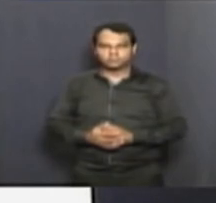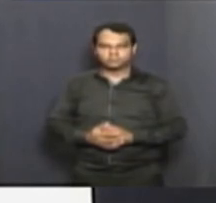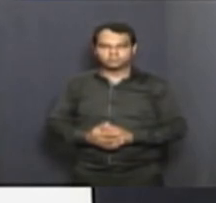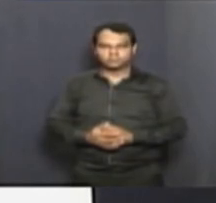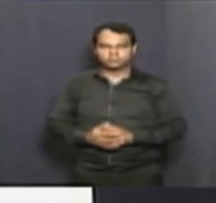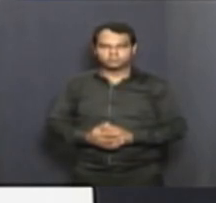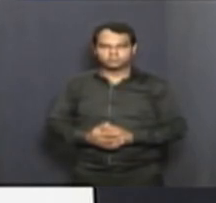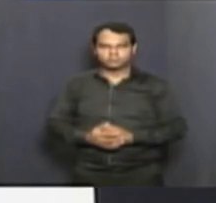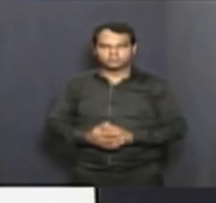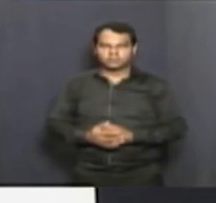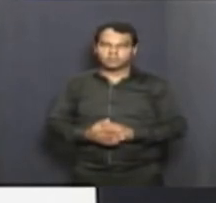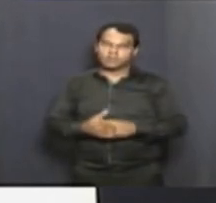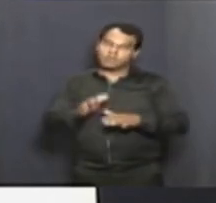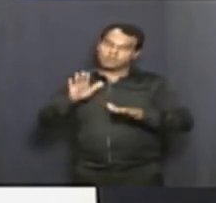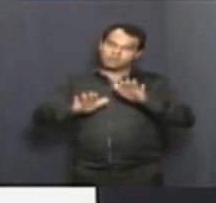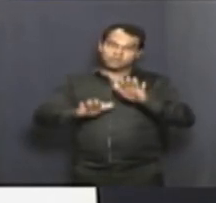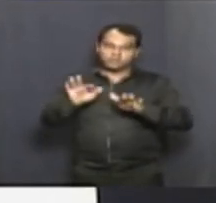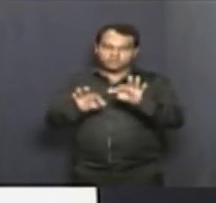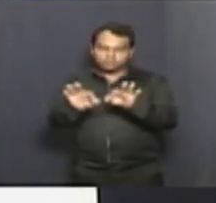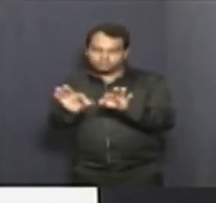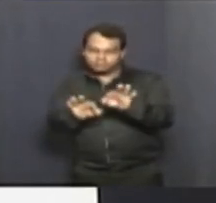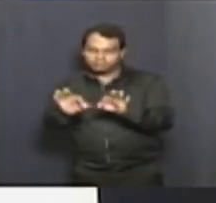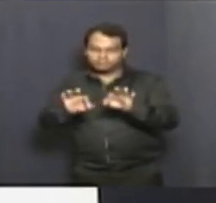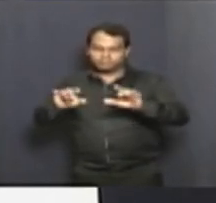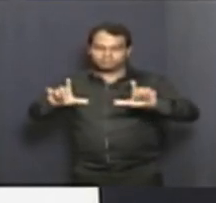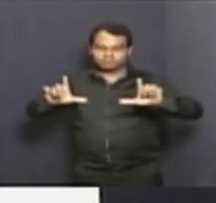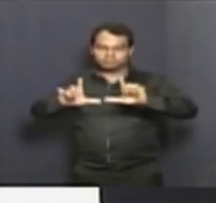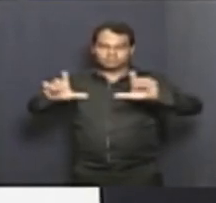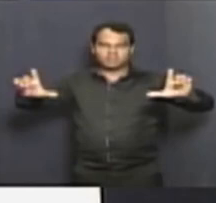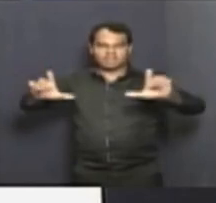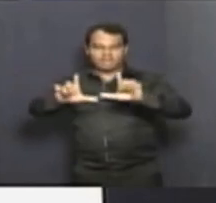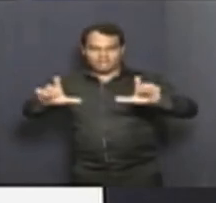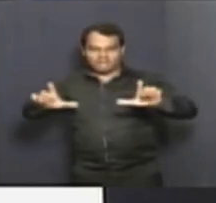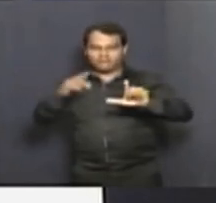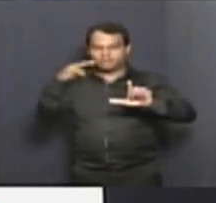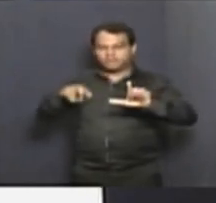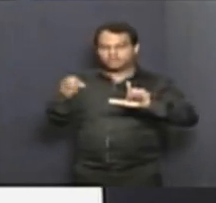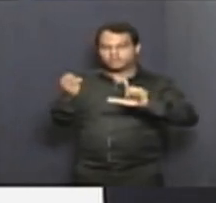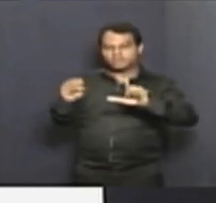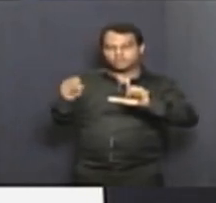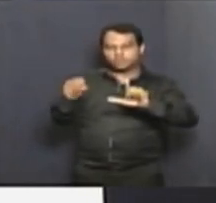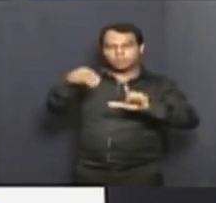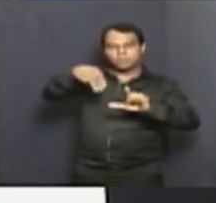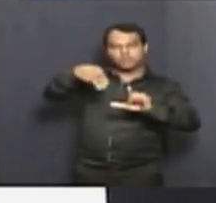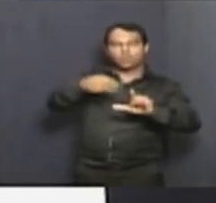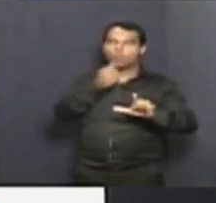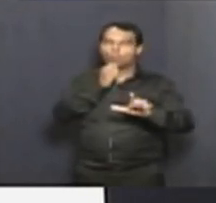talvez na justiça de tela que a gente está vendo aqui só a contagem dos segundos e não dos minutos